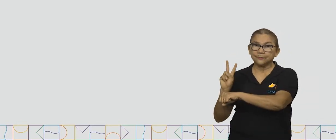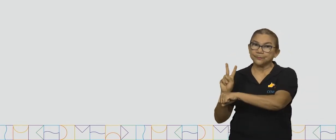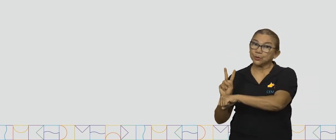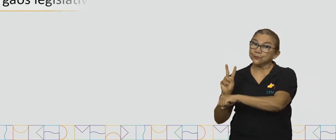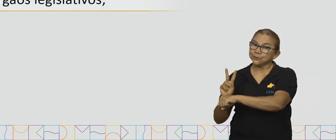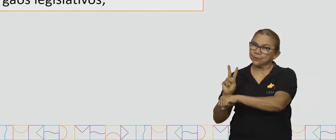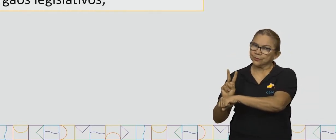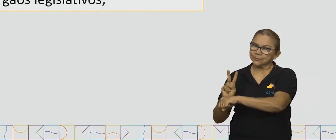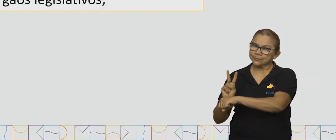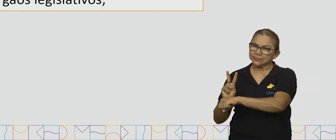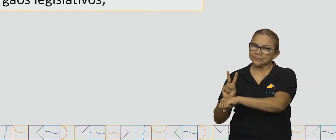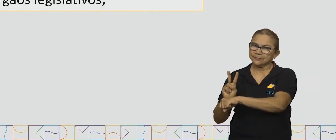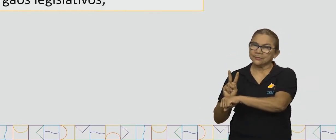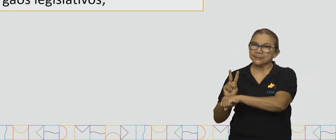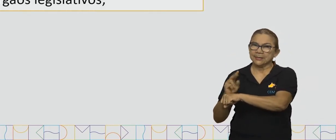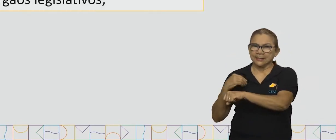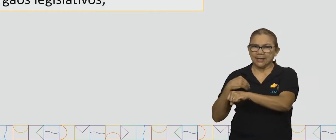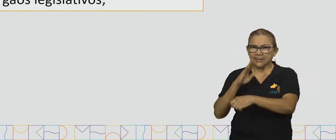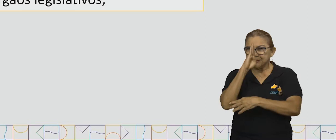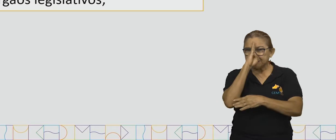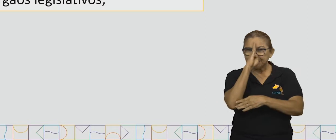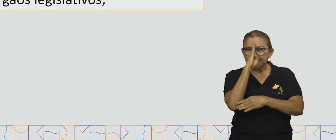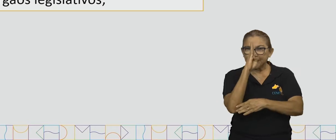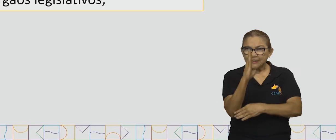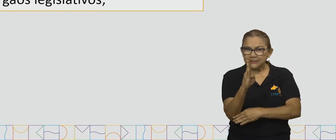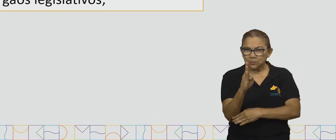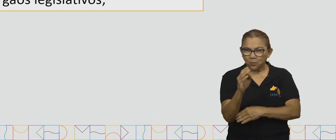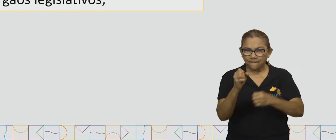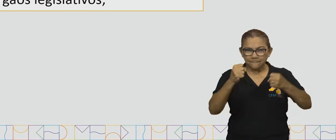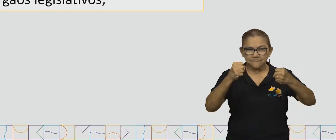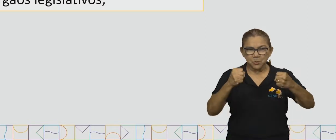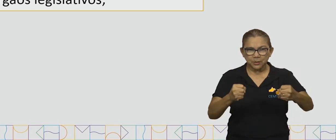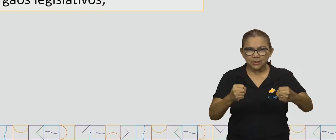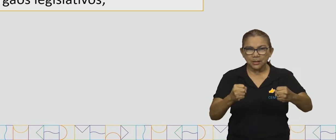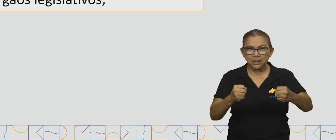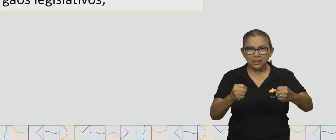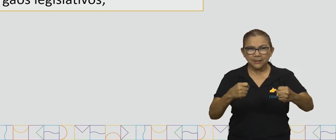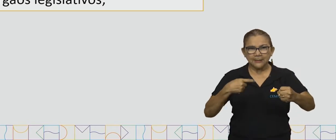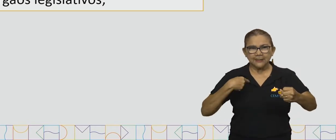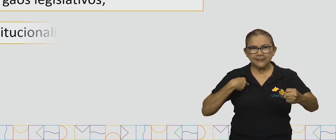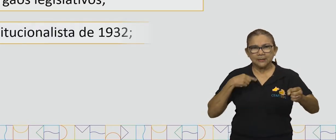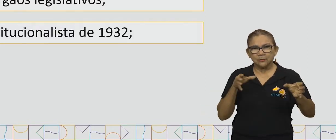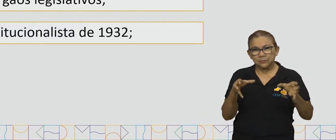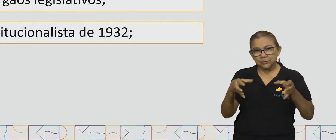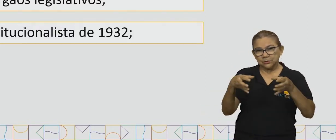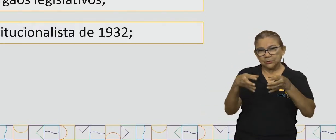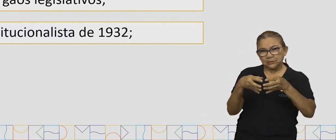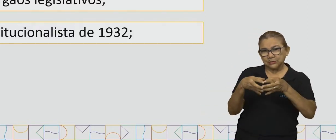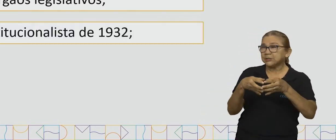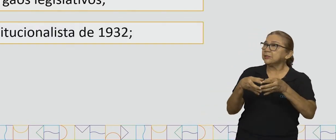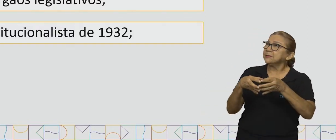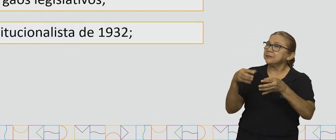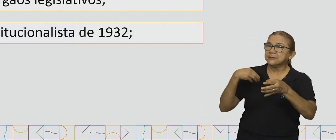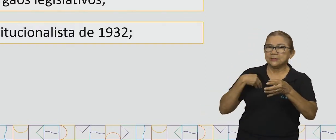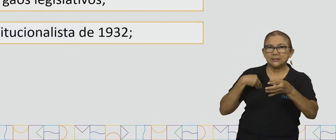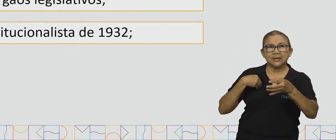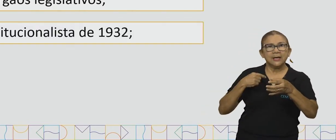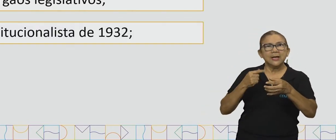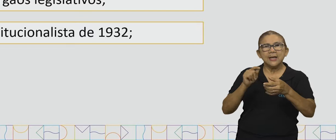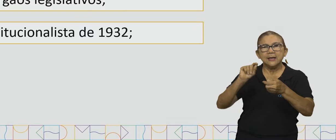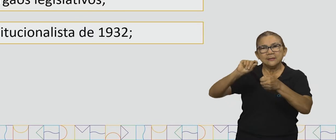órgãos legislativos. Em oposição às ações de Vargas, as oligarquias paulistas exigiram a elaboração de uma